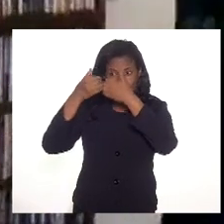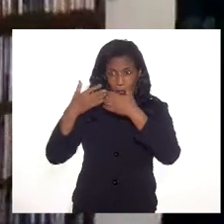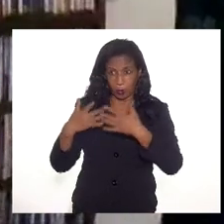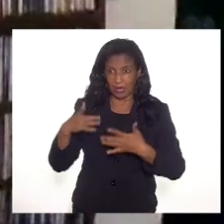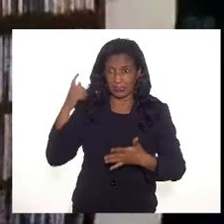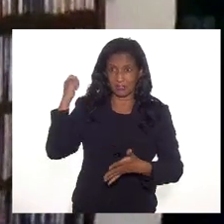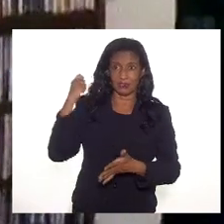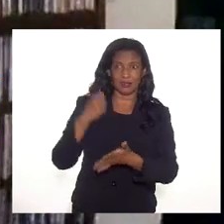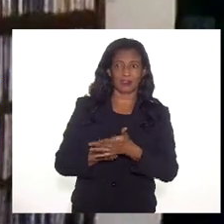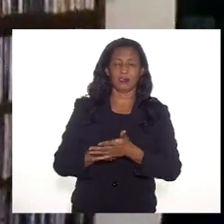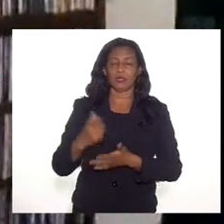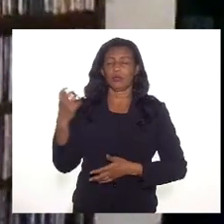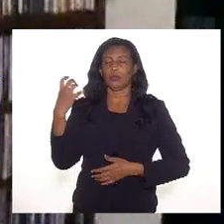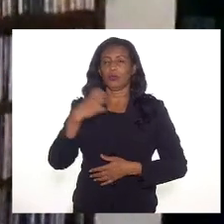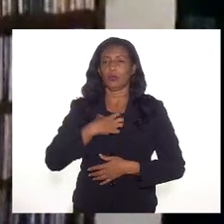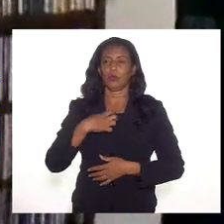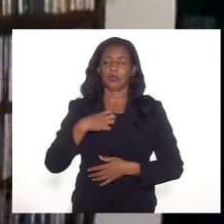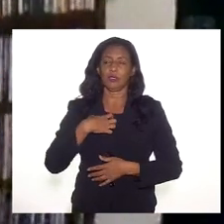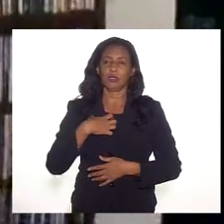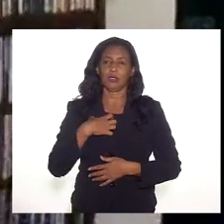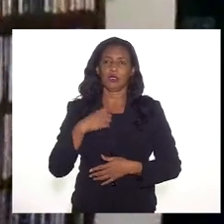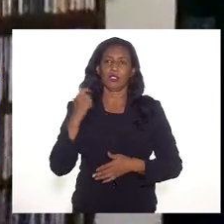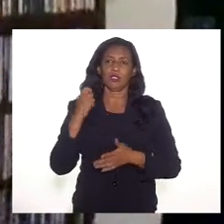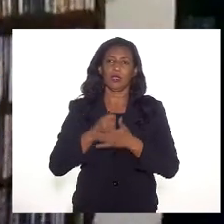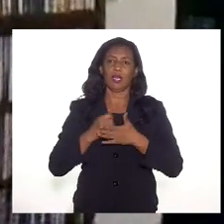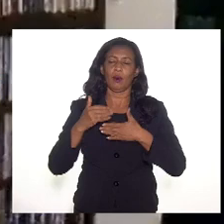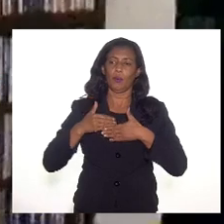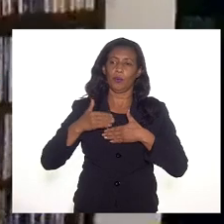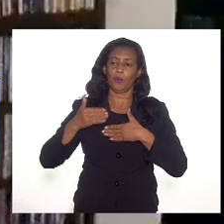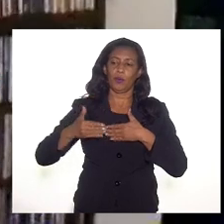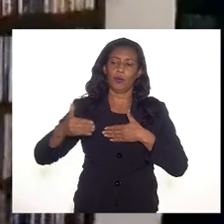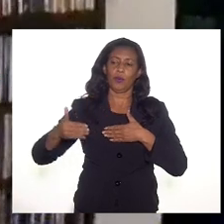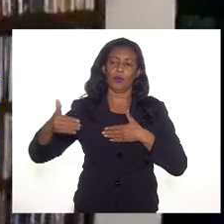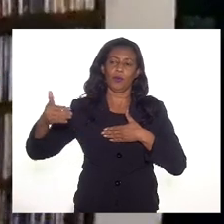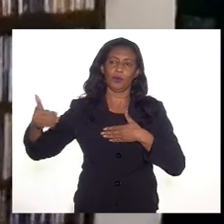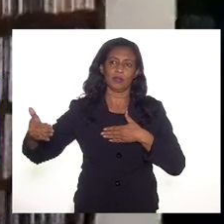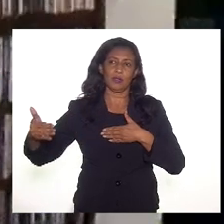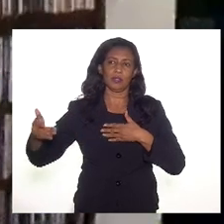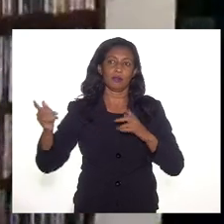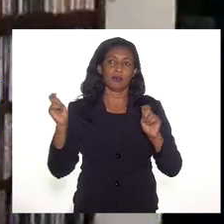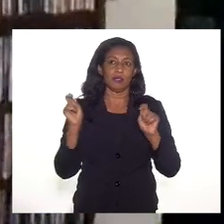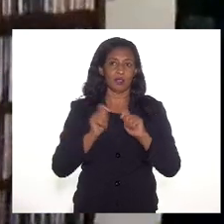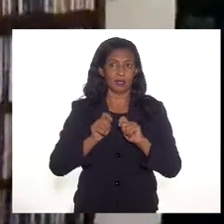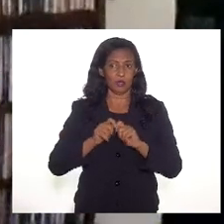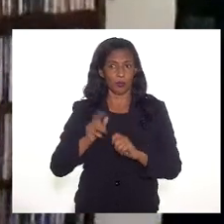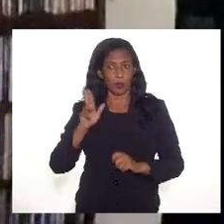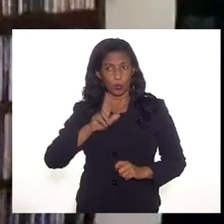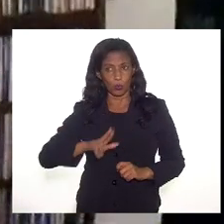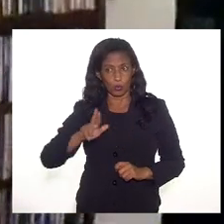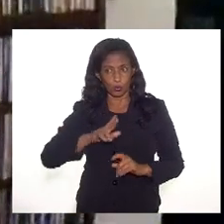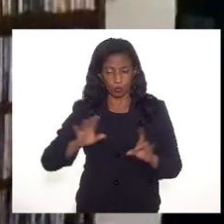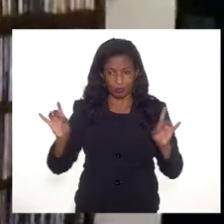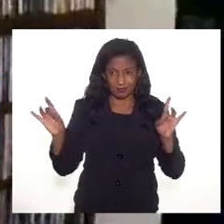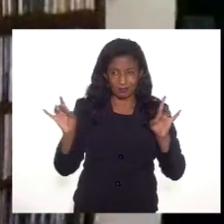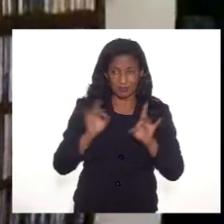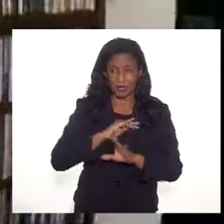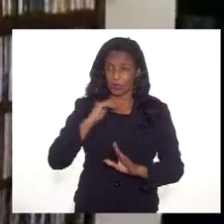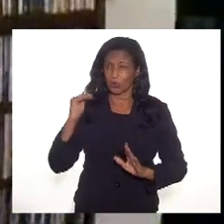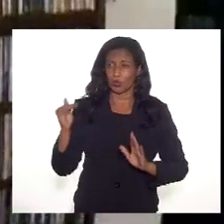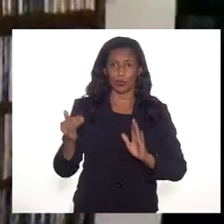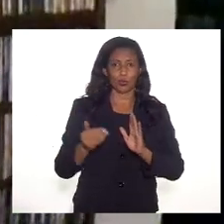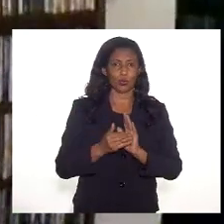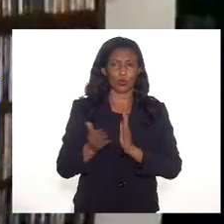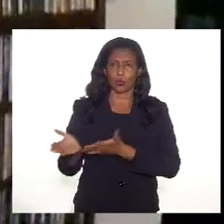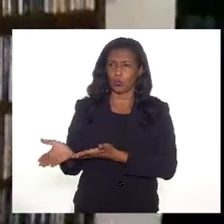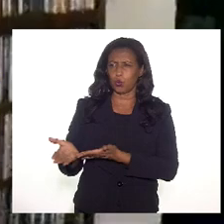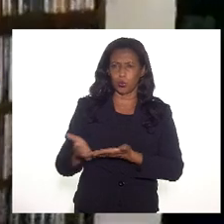no sentido de garantir a prorrogação e a utilização plena de todos os